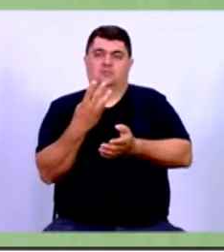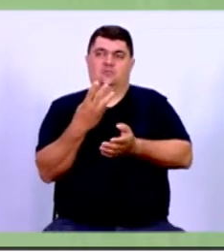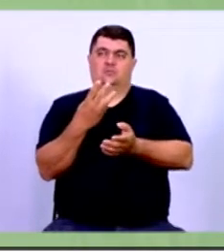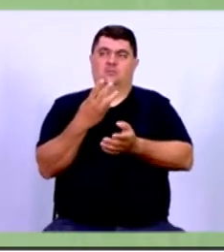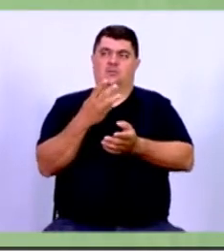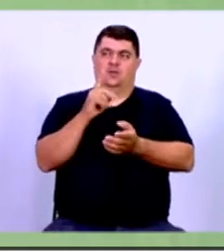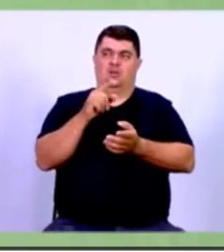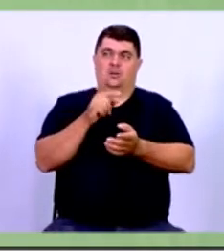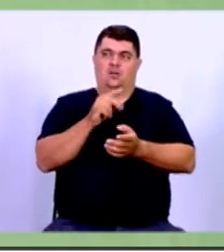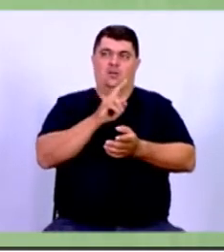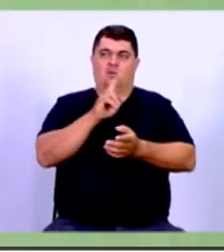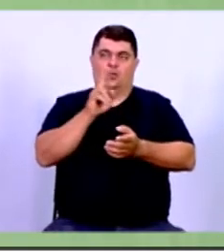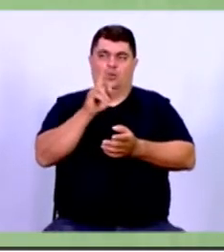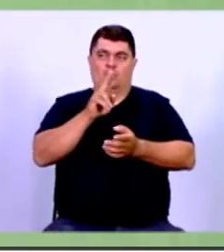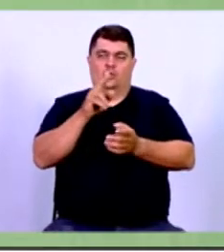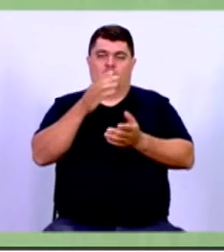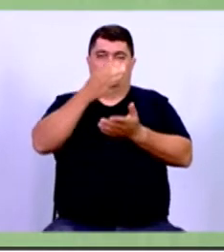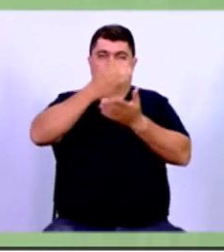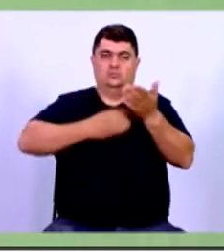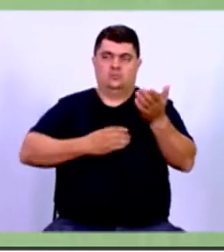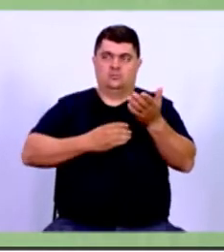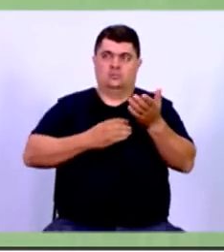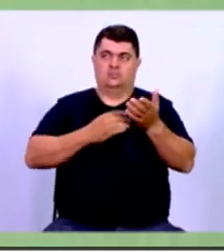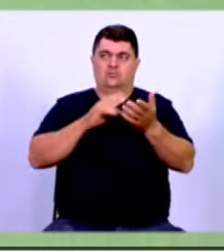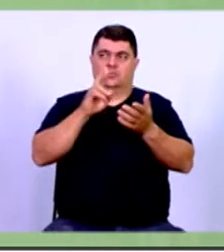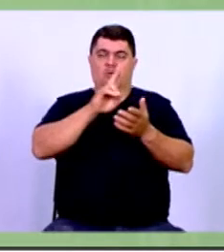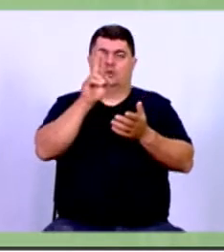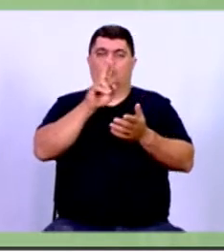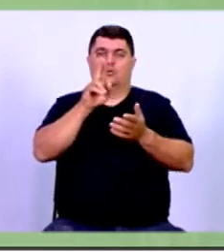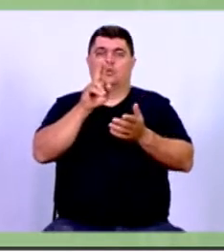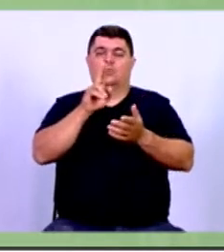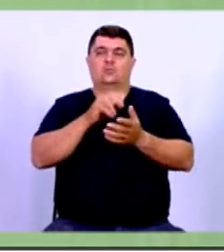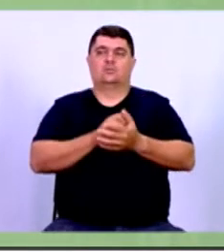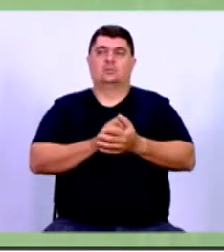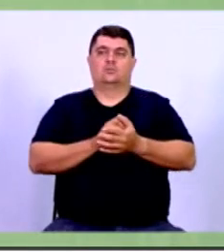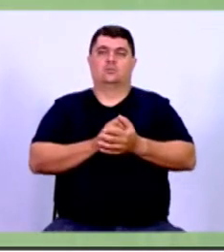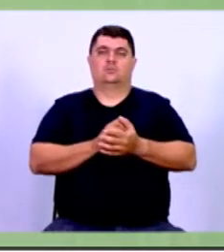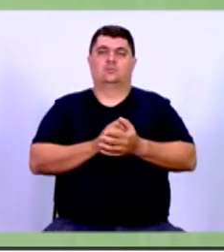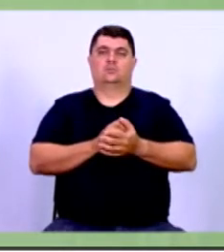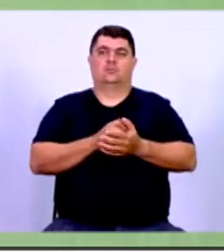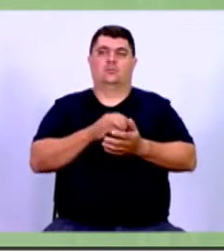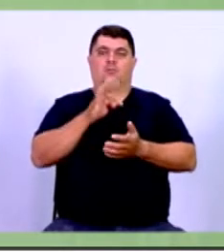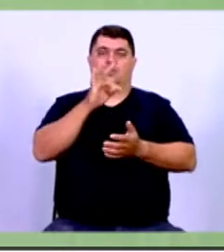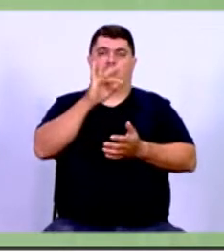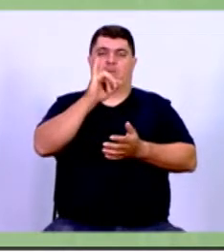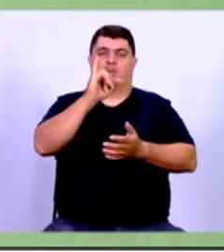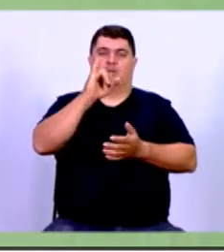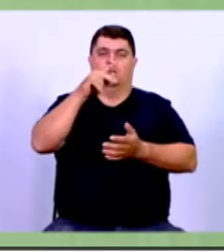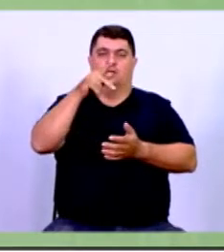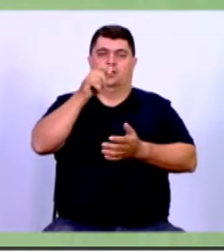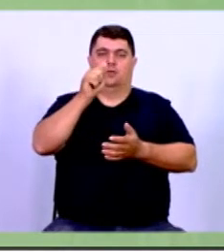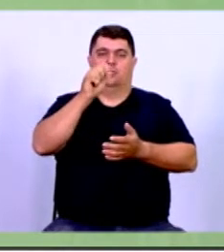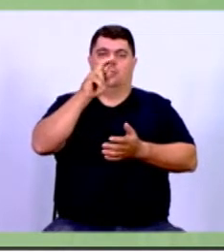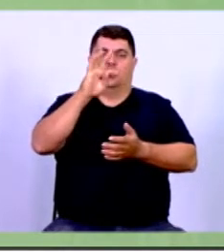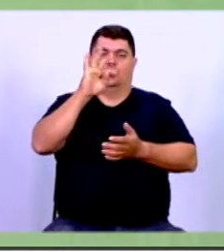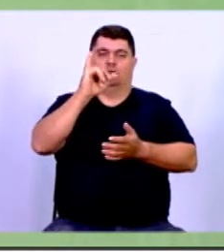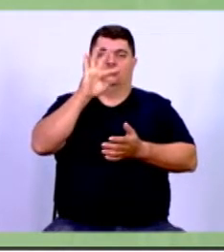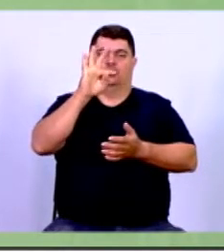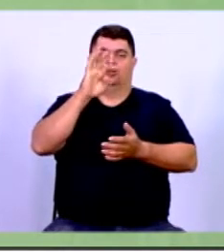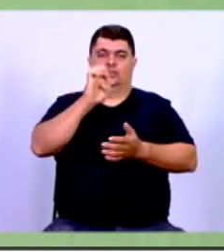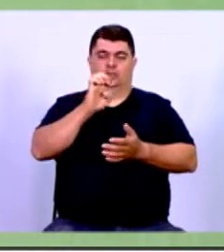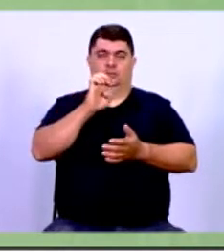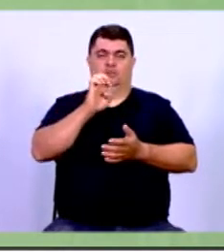pela qual o termo de compromisso firmado é comumente considerado como tripartite. Né? E aí a gente não pode